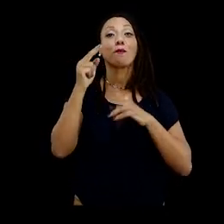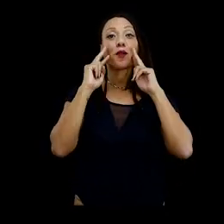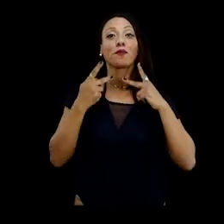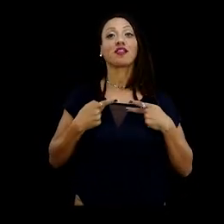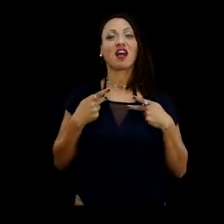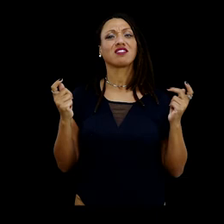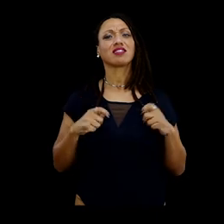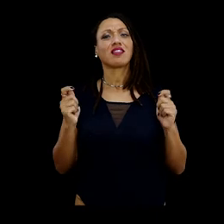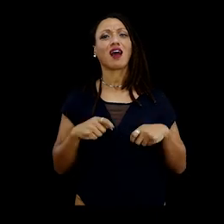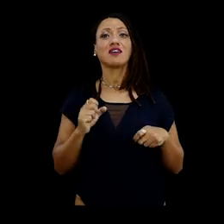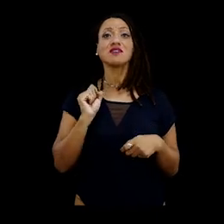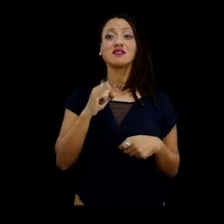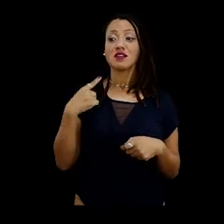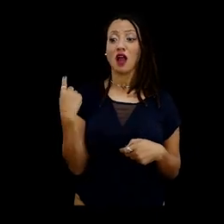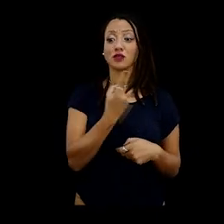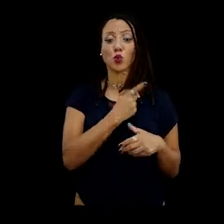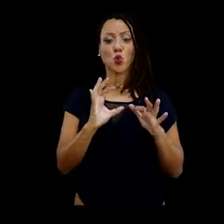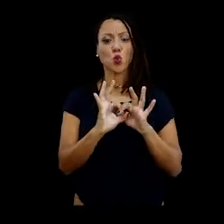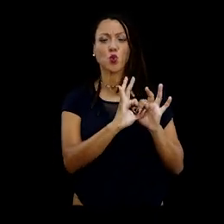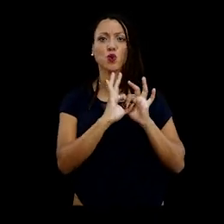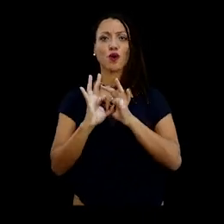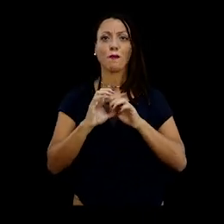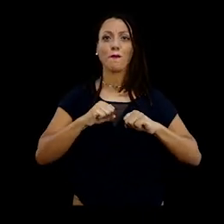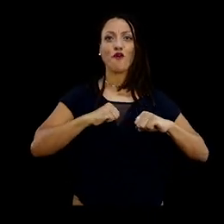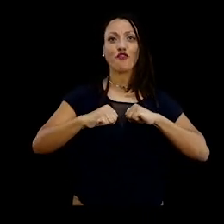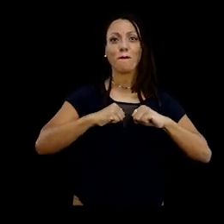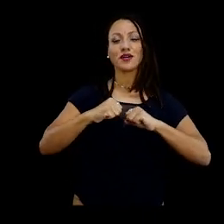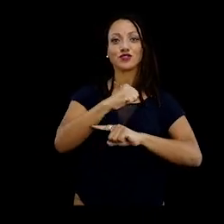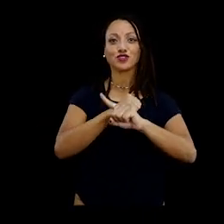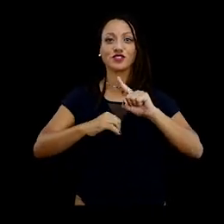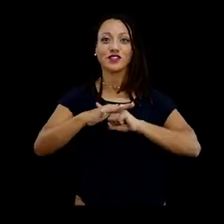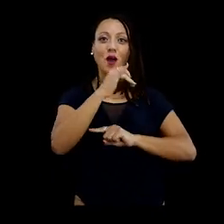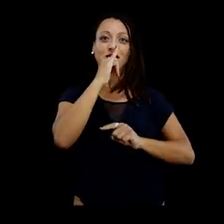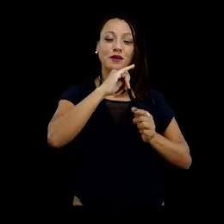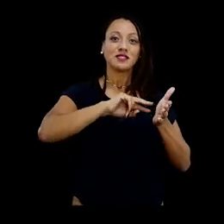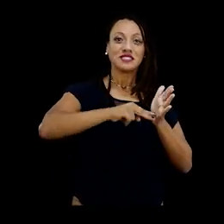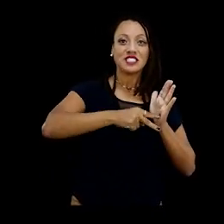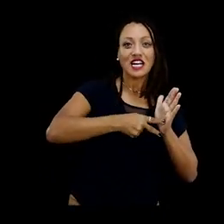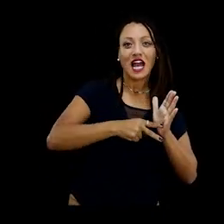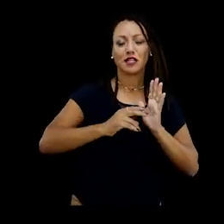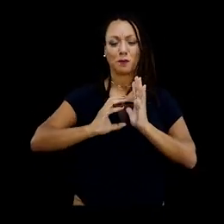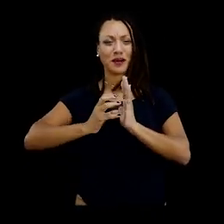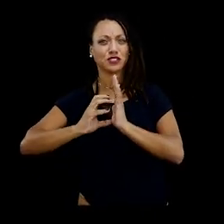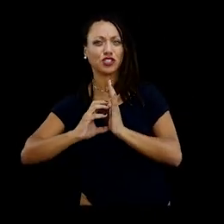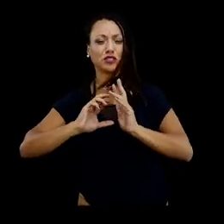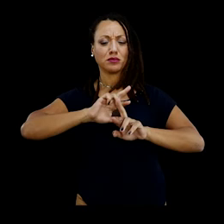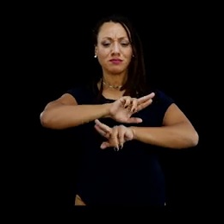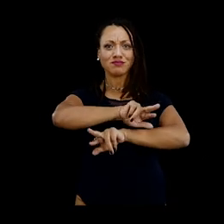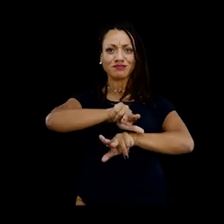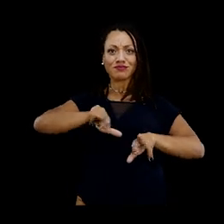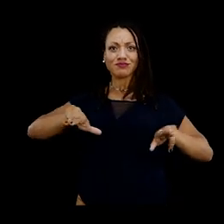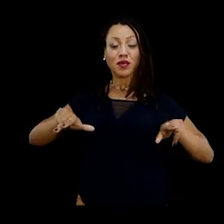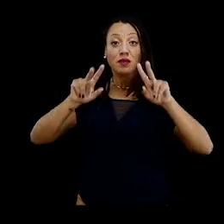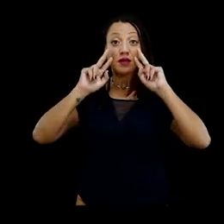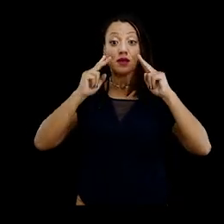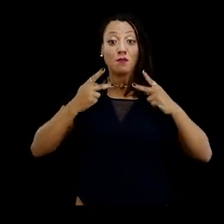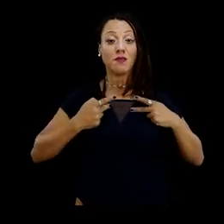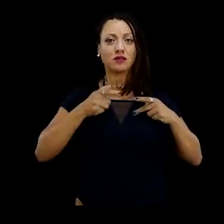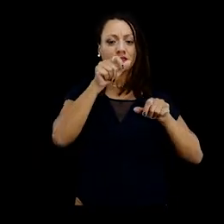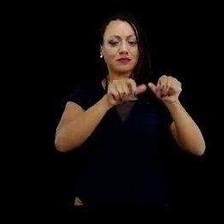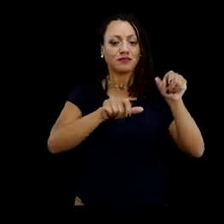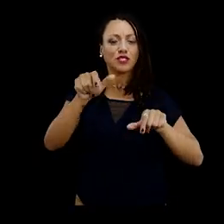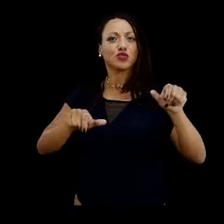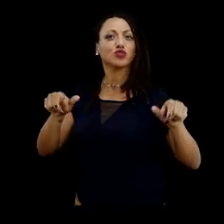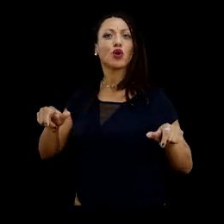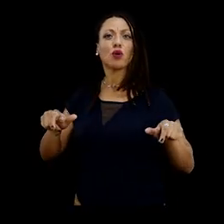unimos como movimentos sociais, como sindicatos, como partidos, como, enfim, como pessoas que, a partir de